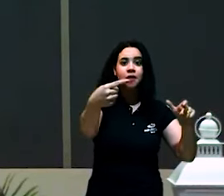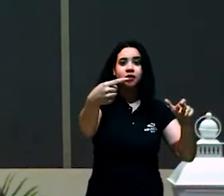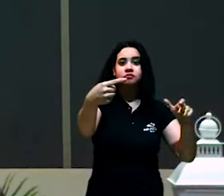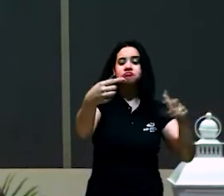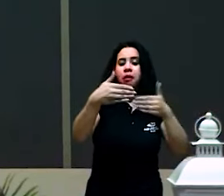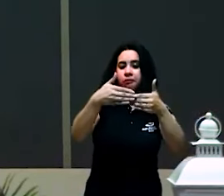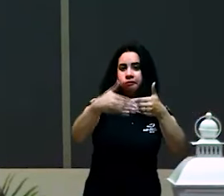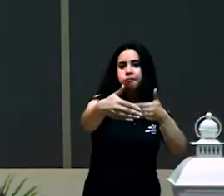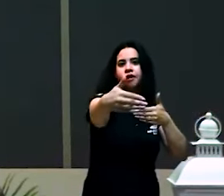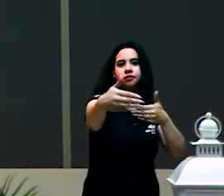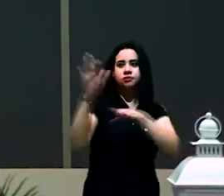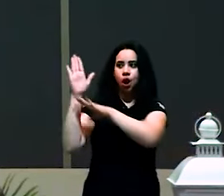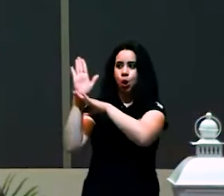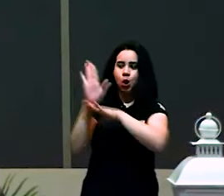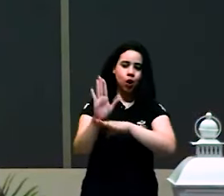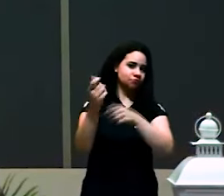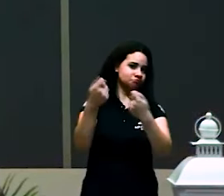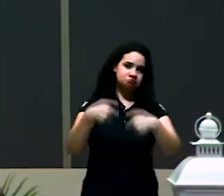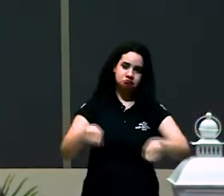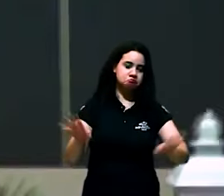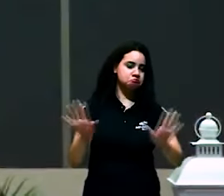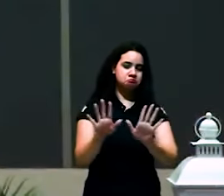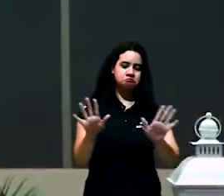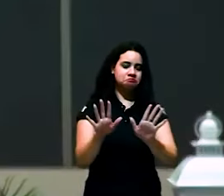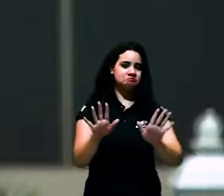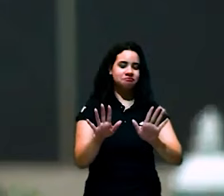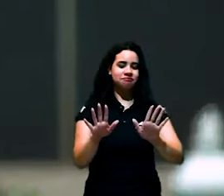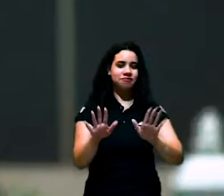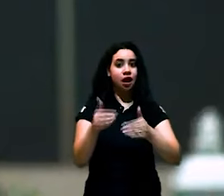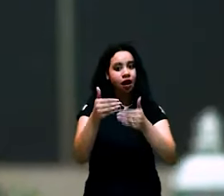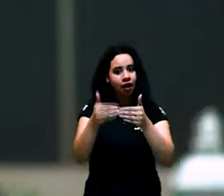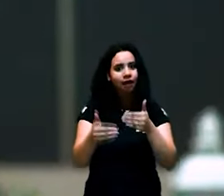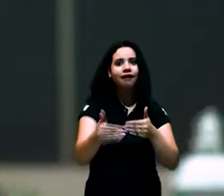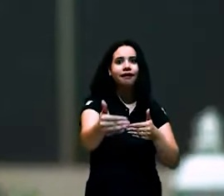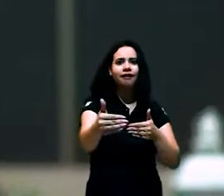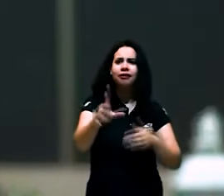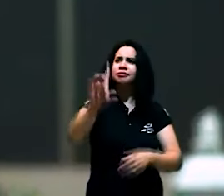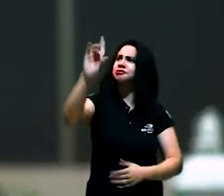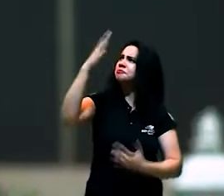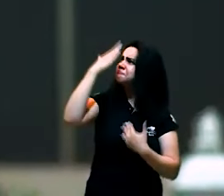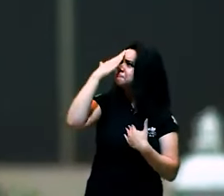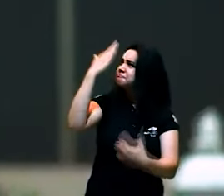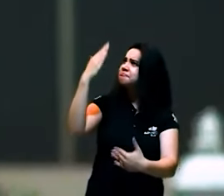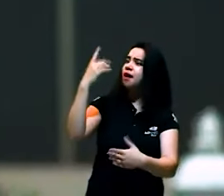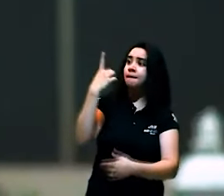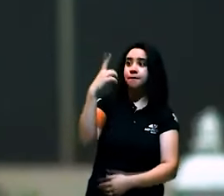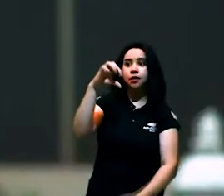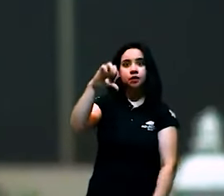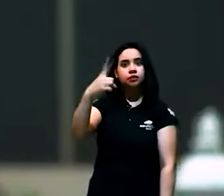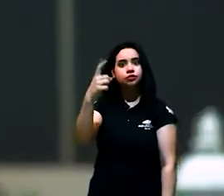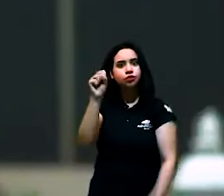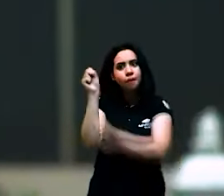louvamos, abençoamos e agradecemos a Deus, porque desde essa data que chegaram, o fogo do Espírito Santo está